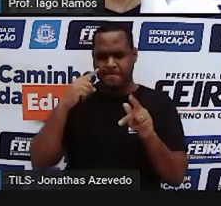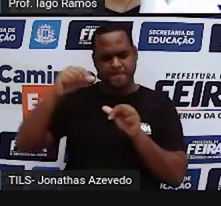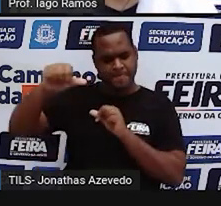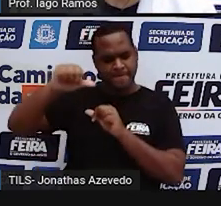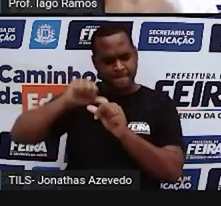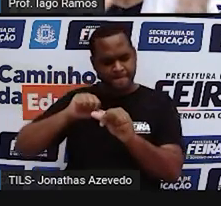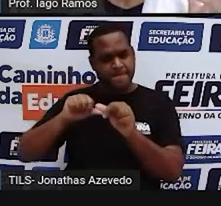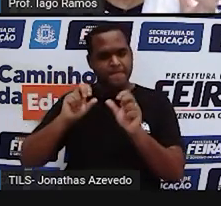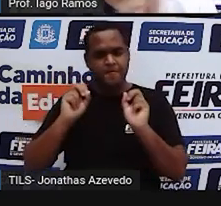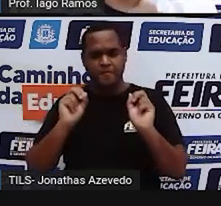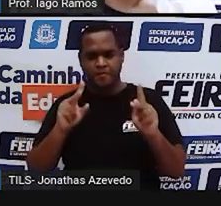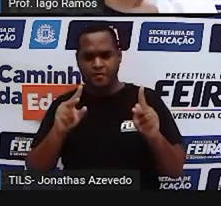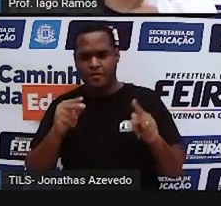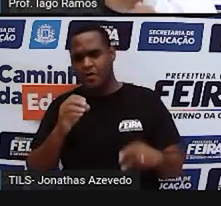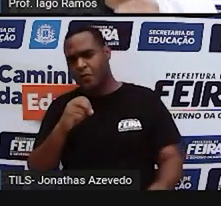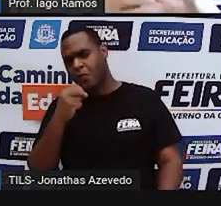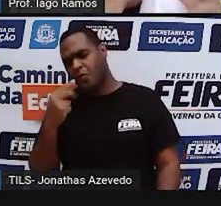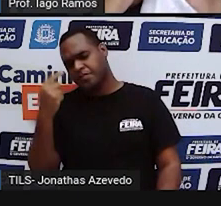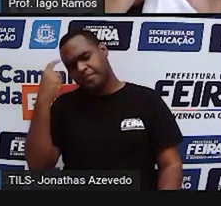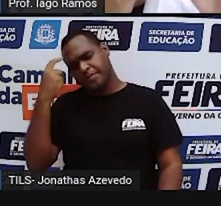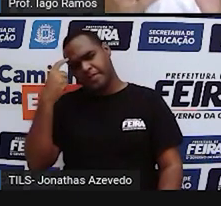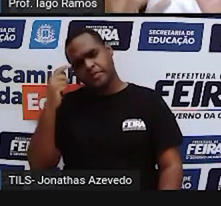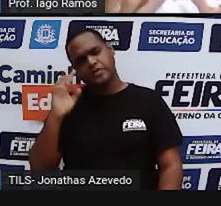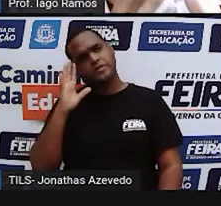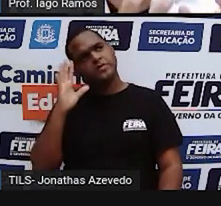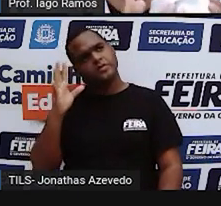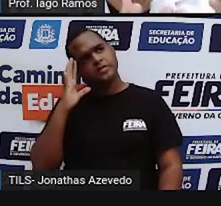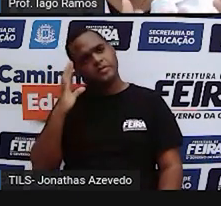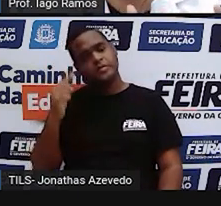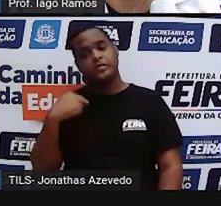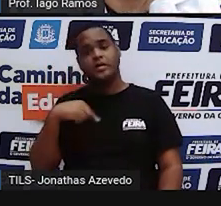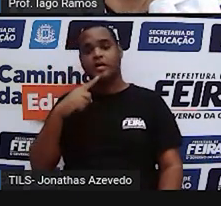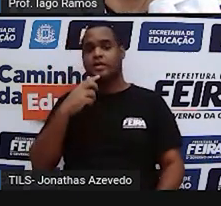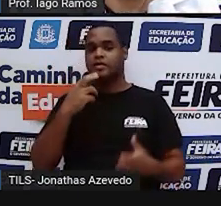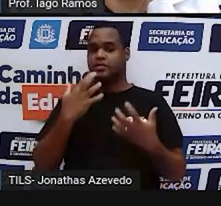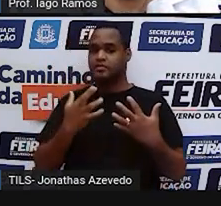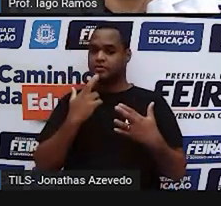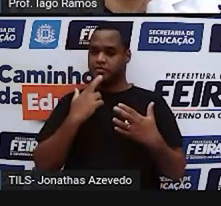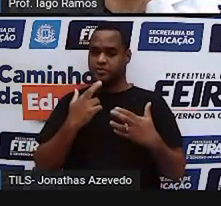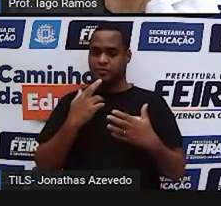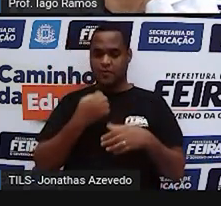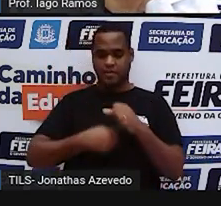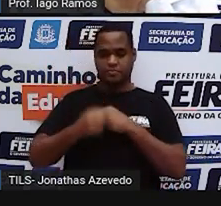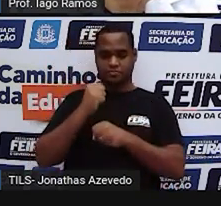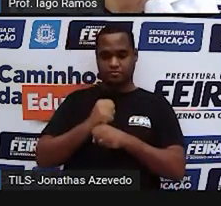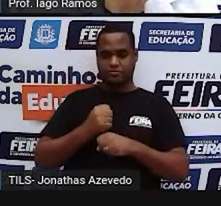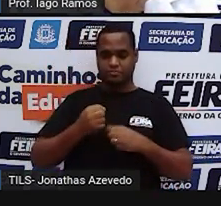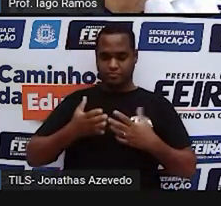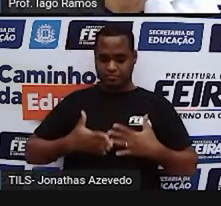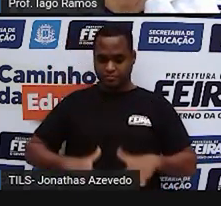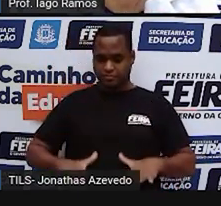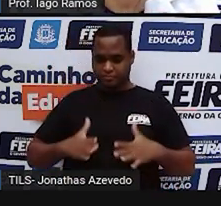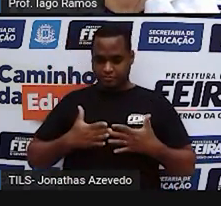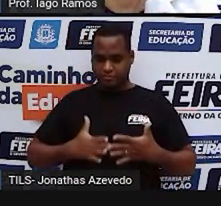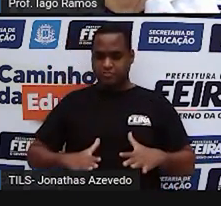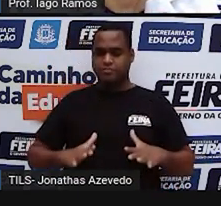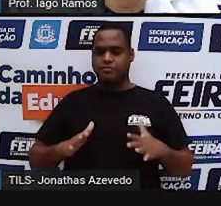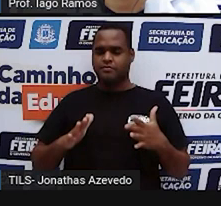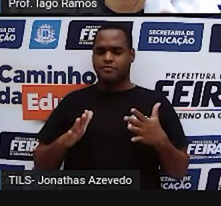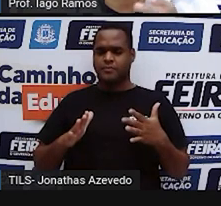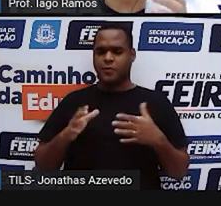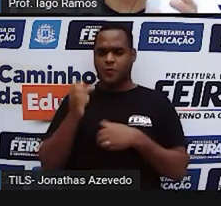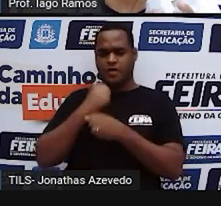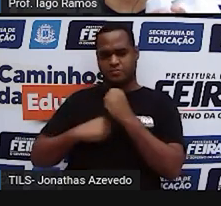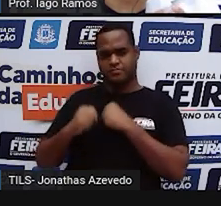inversa ou você pode pensar assim ó o quanto menor o ano de nascimento né É